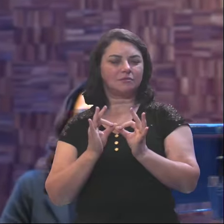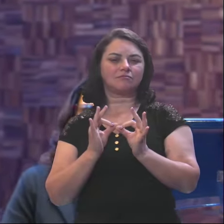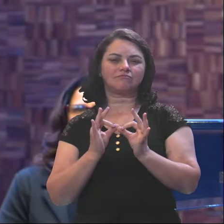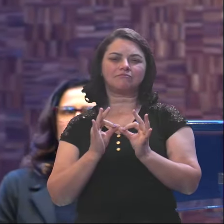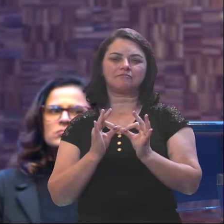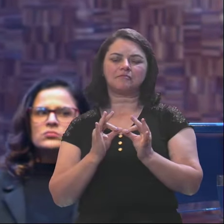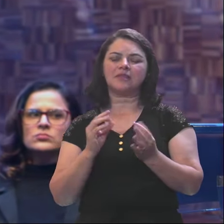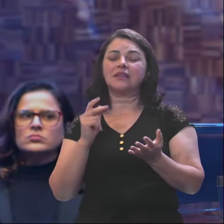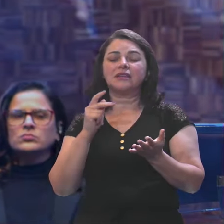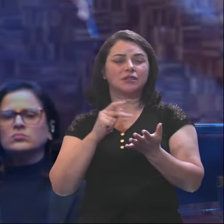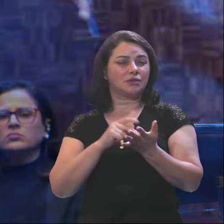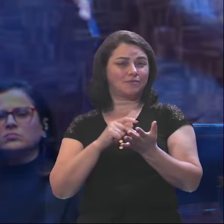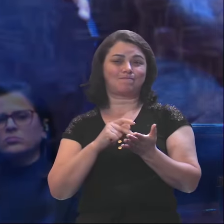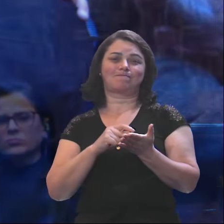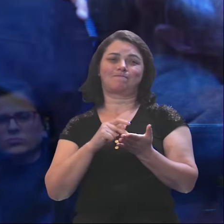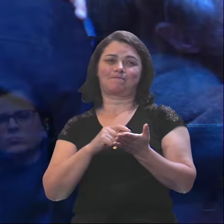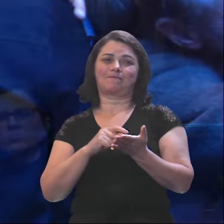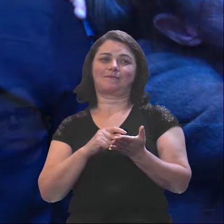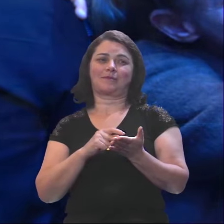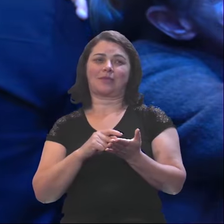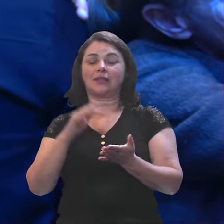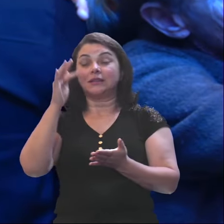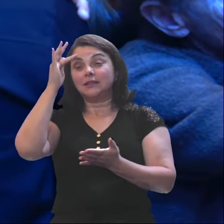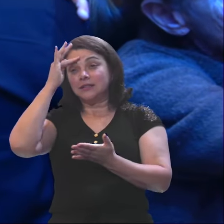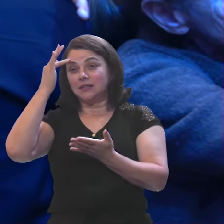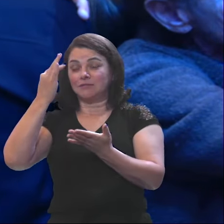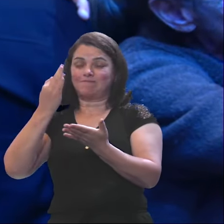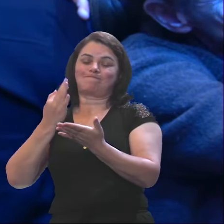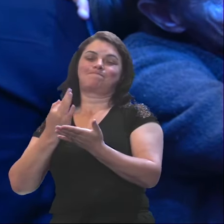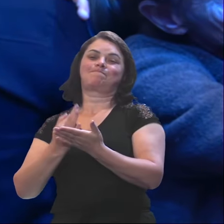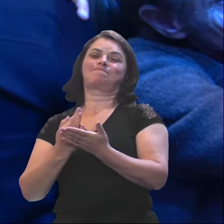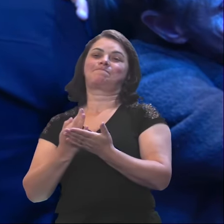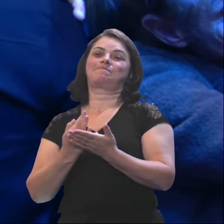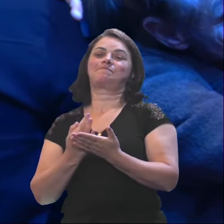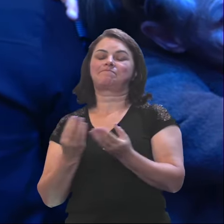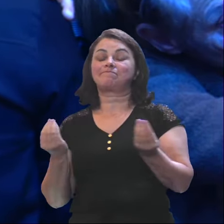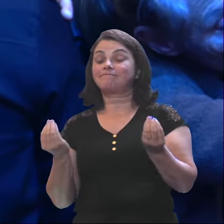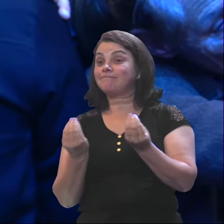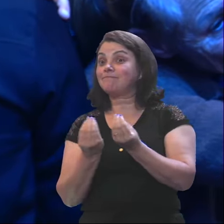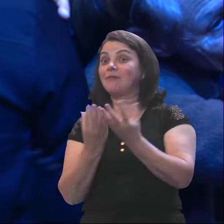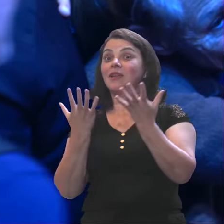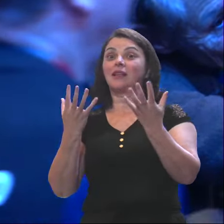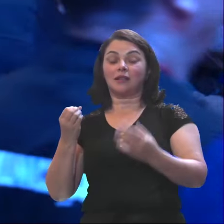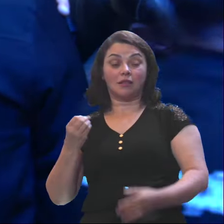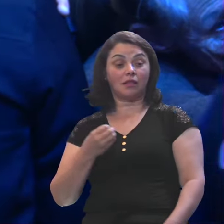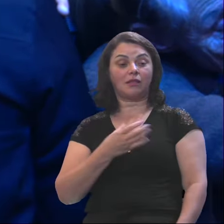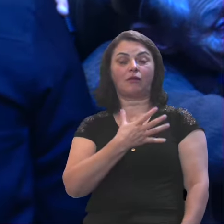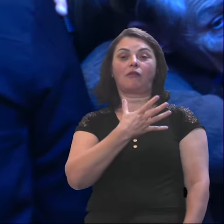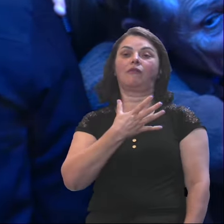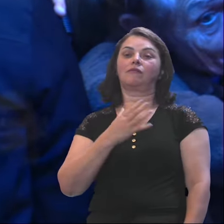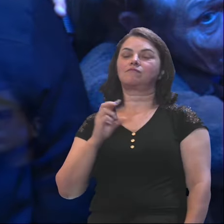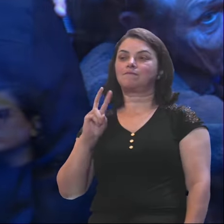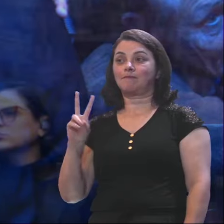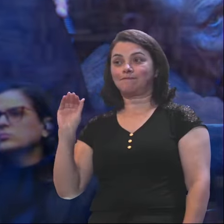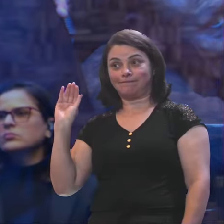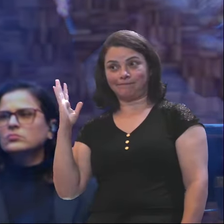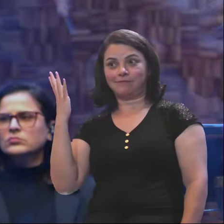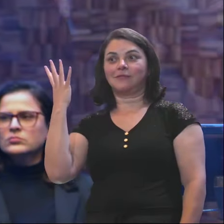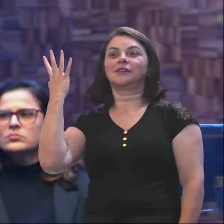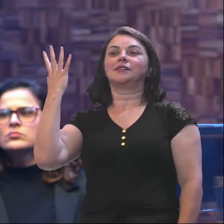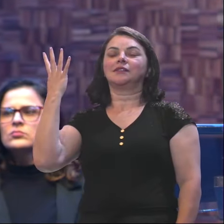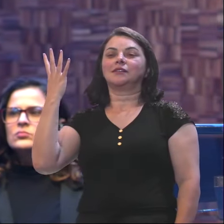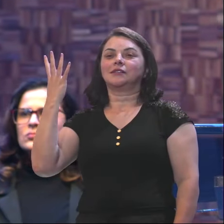sincera, cheia de fé, esse milagre do novo nascimento vai acontecer agora. Amém? Feche os teus olhos.